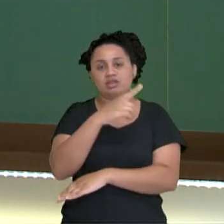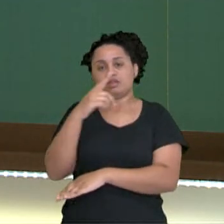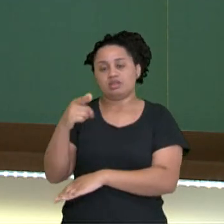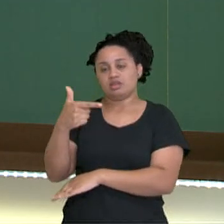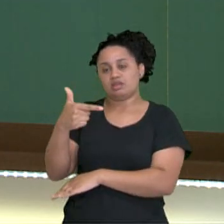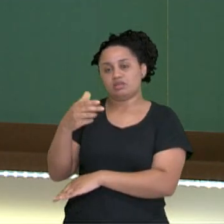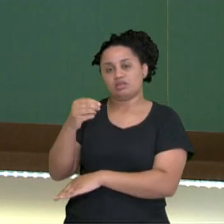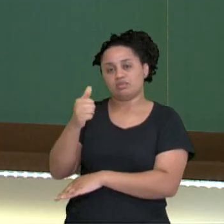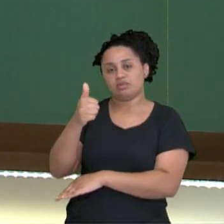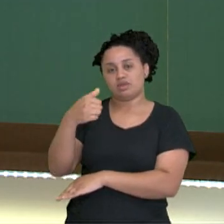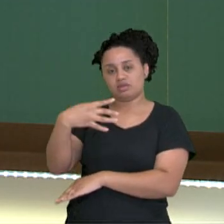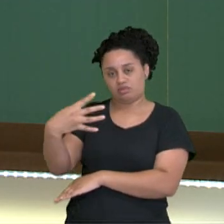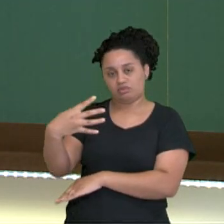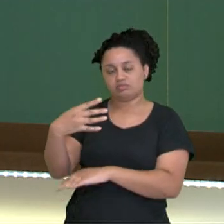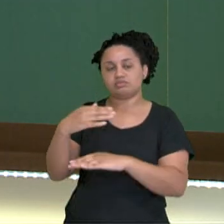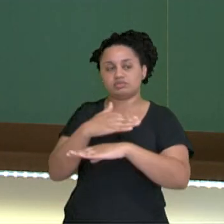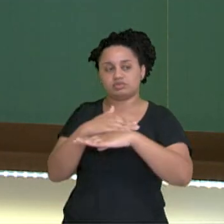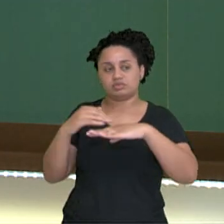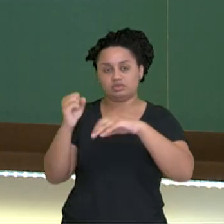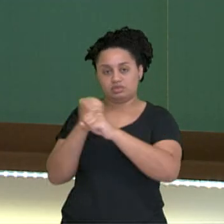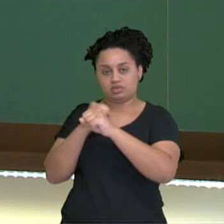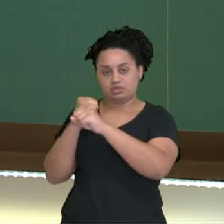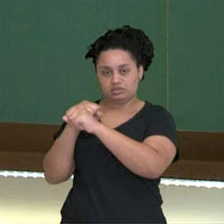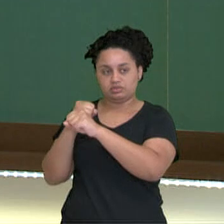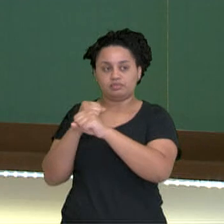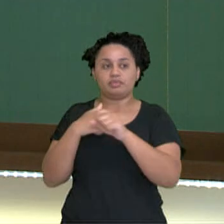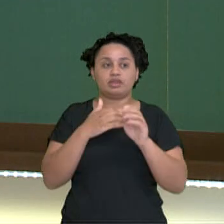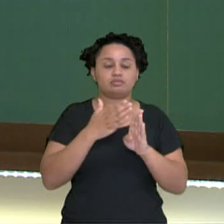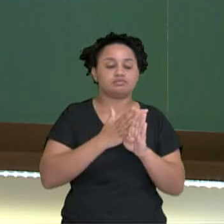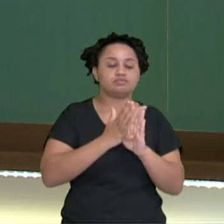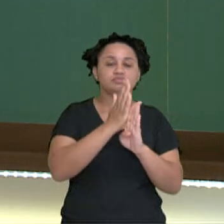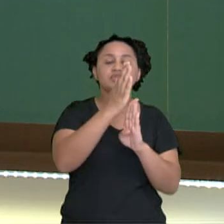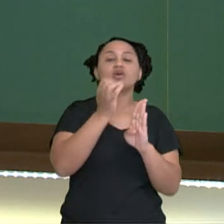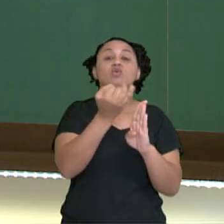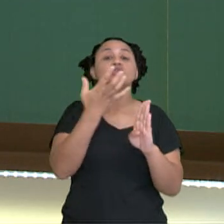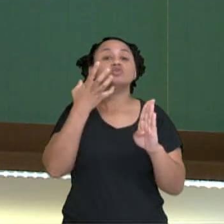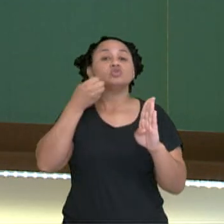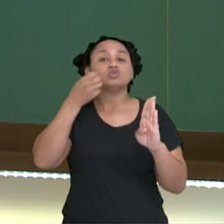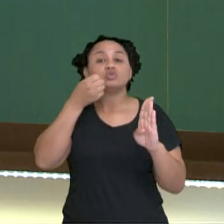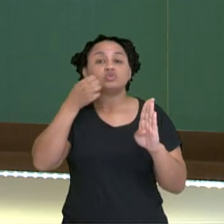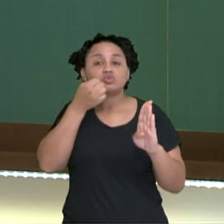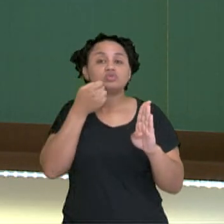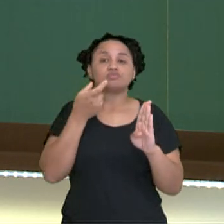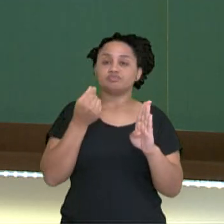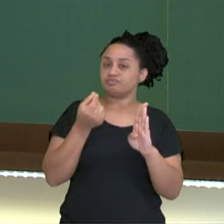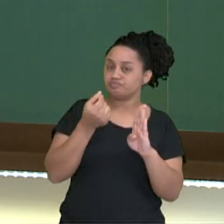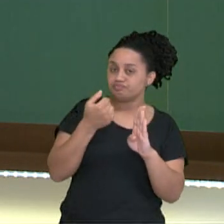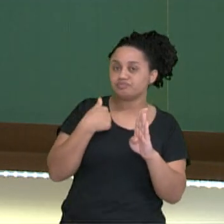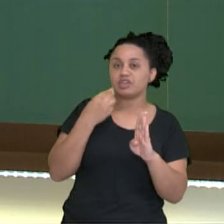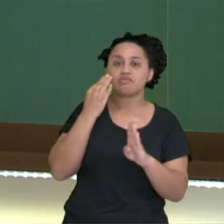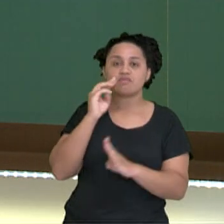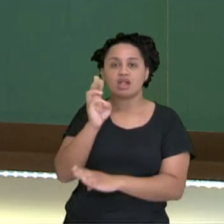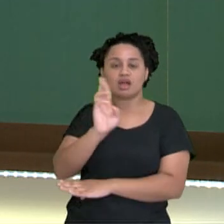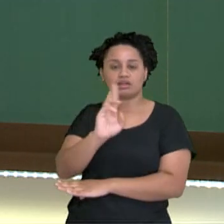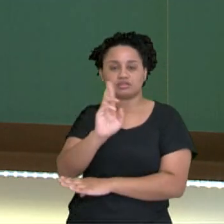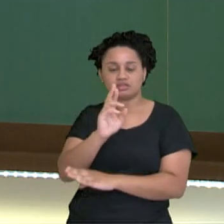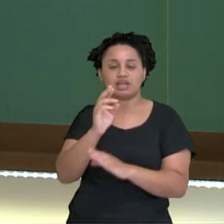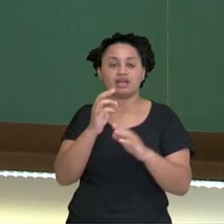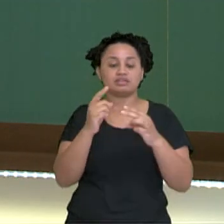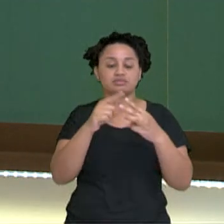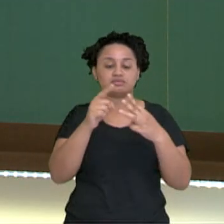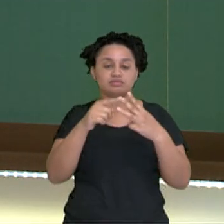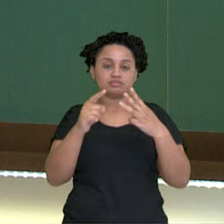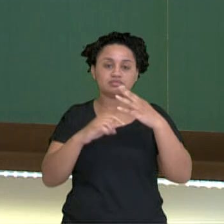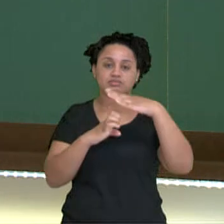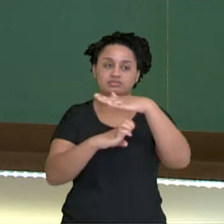2014, tá? No eixo vertical, lucro líquido em milhares de reais de cada uma das 3 empresas. O